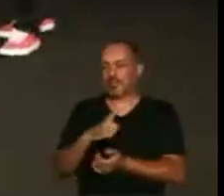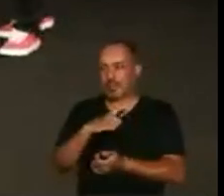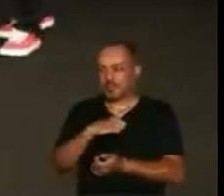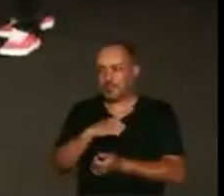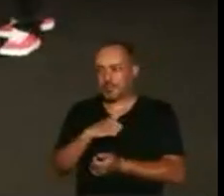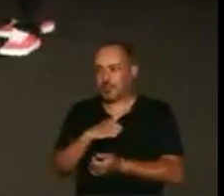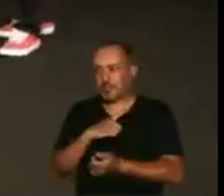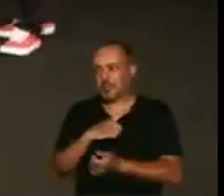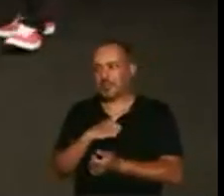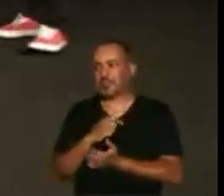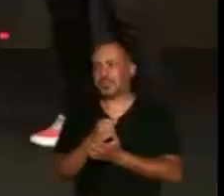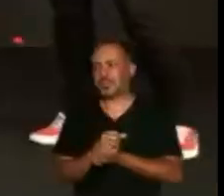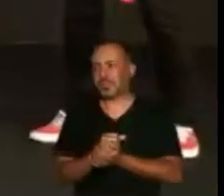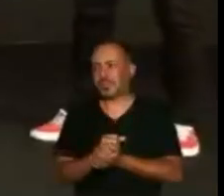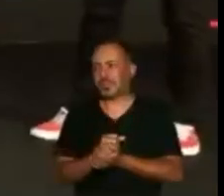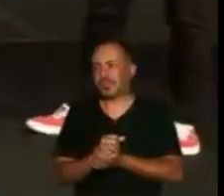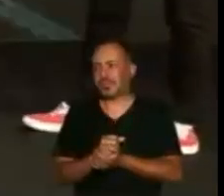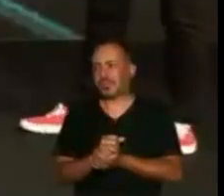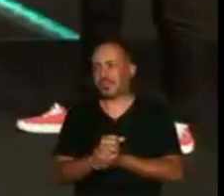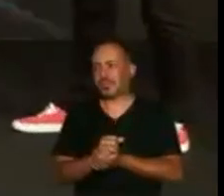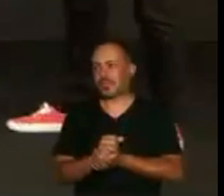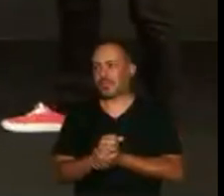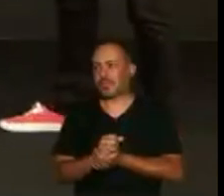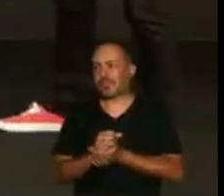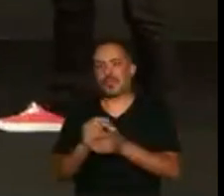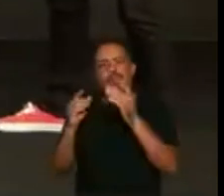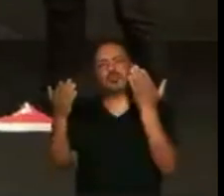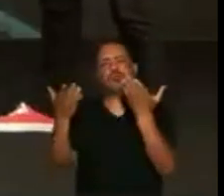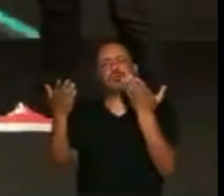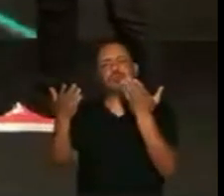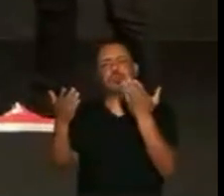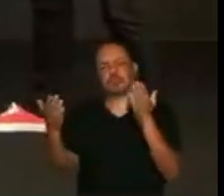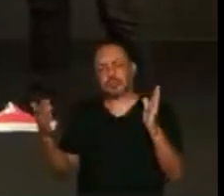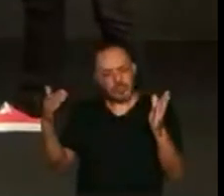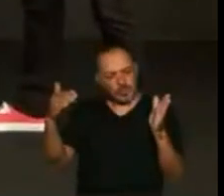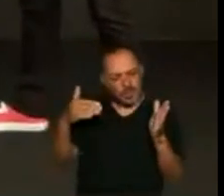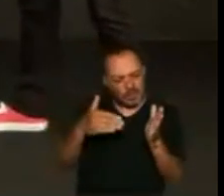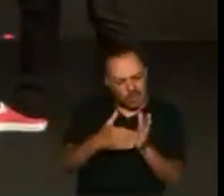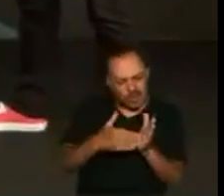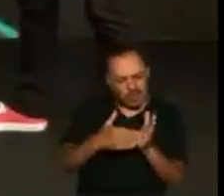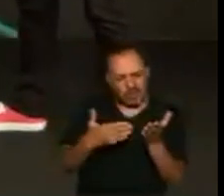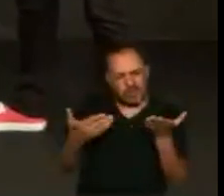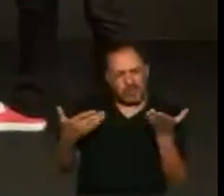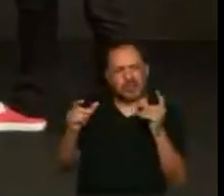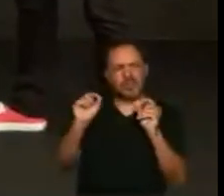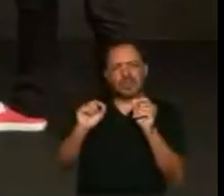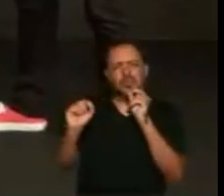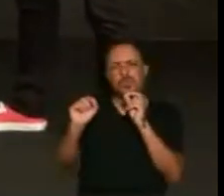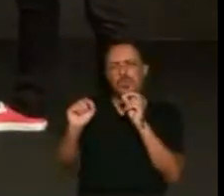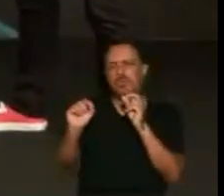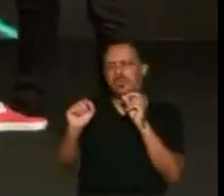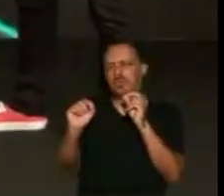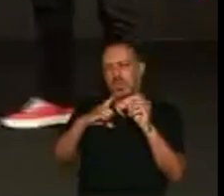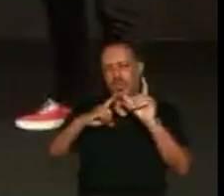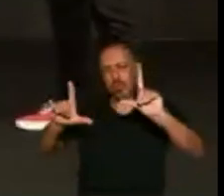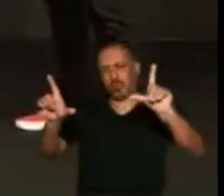para a gente conseguir. Tem algumas horas ainda que a gente pode... Maravilha. E aí, o que vocês estão achando até aqui? Tá? Eu sei que quando a gente produz um